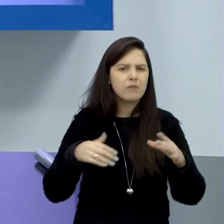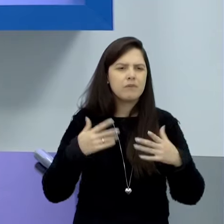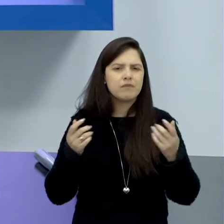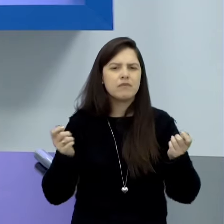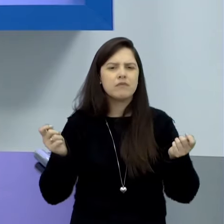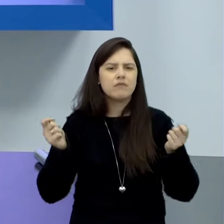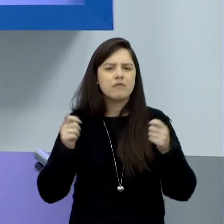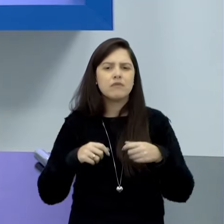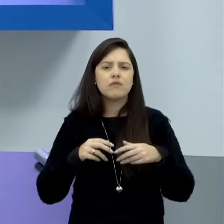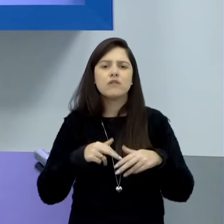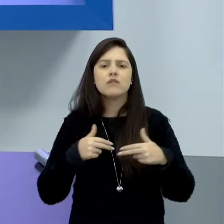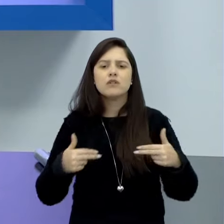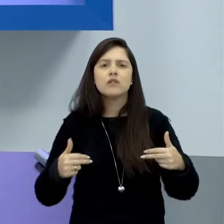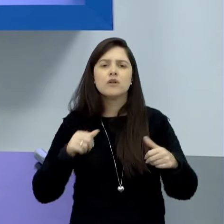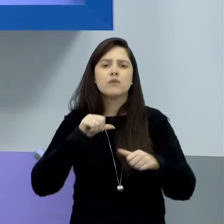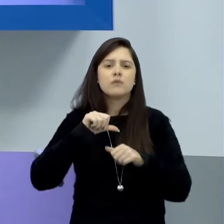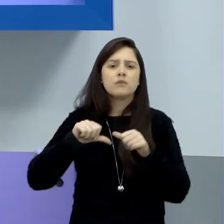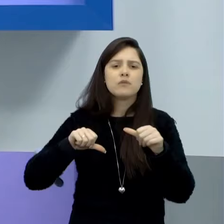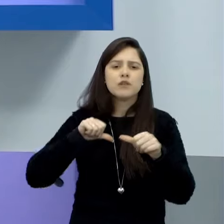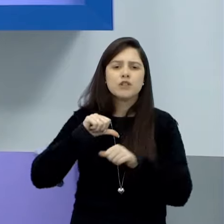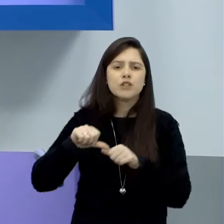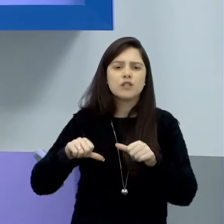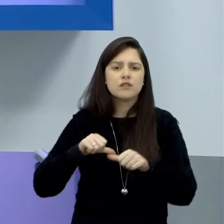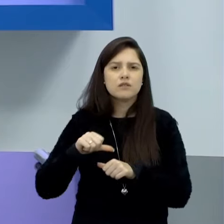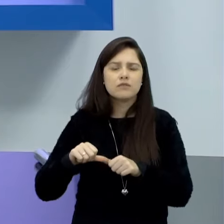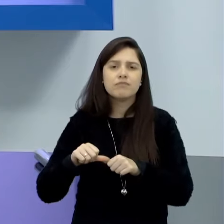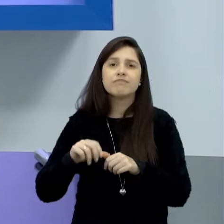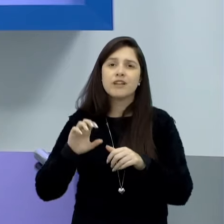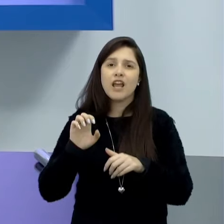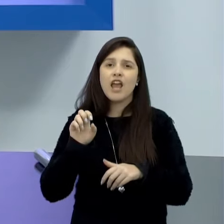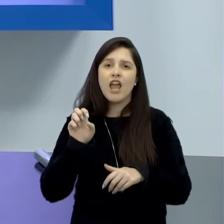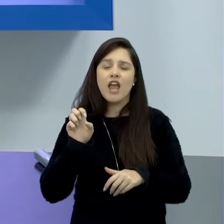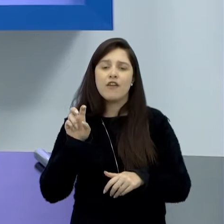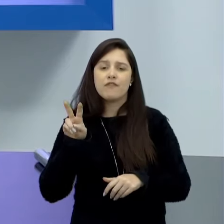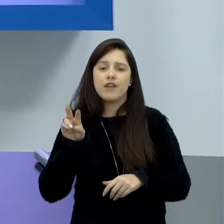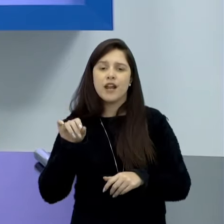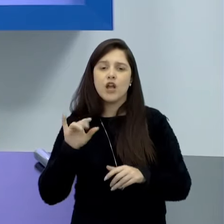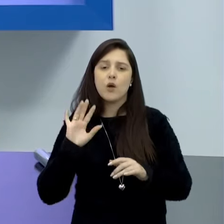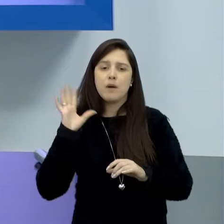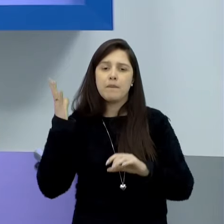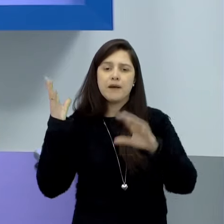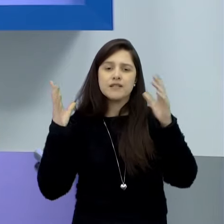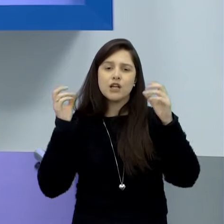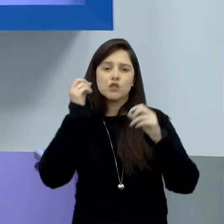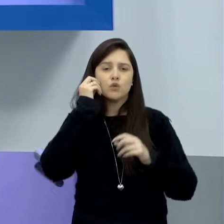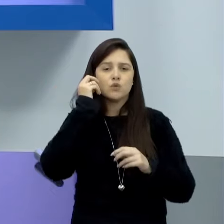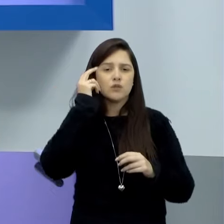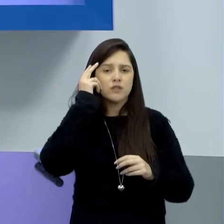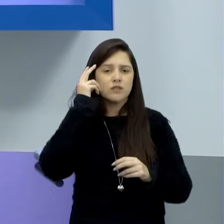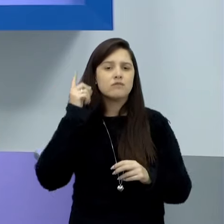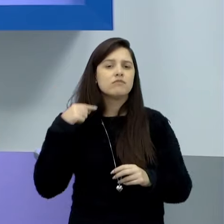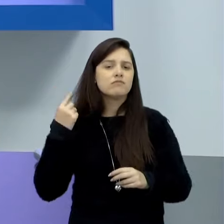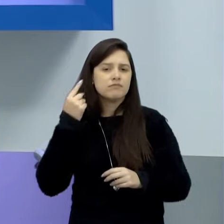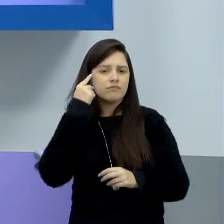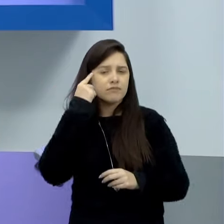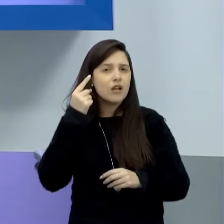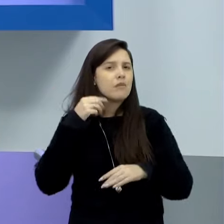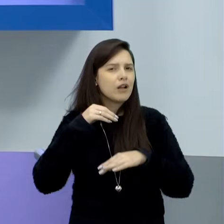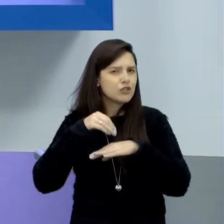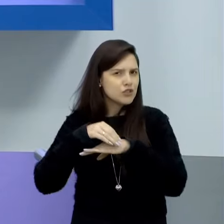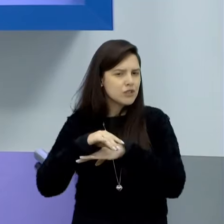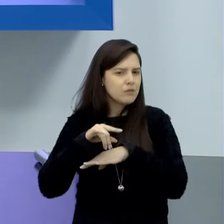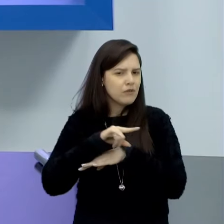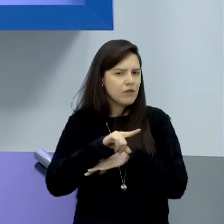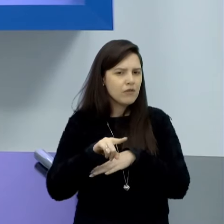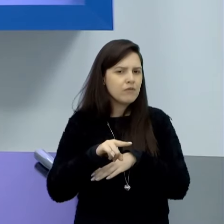né, eles não transformam o Monte Everest numa paisagem cultural? Fica essa dúvida aí para vocês.